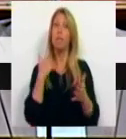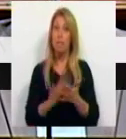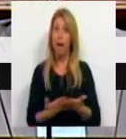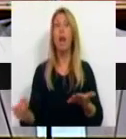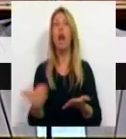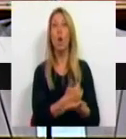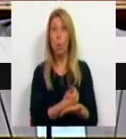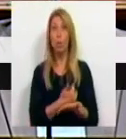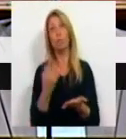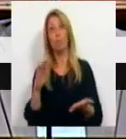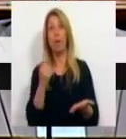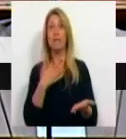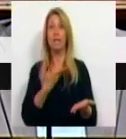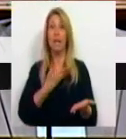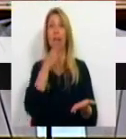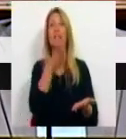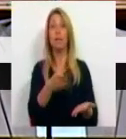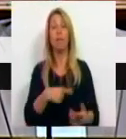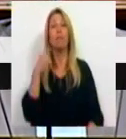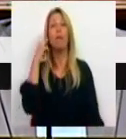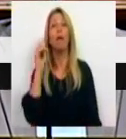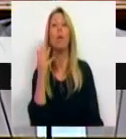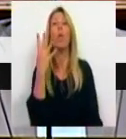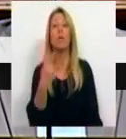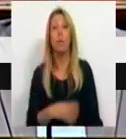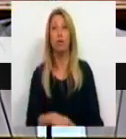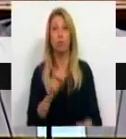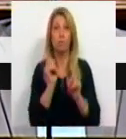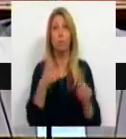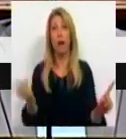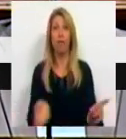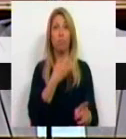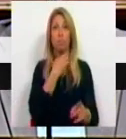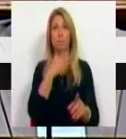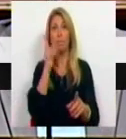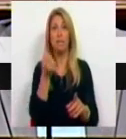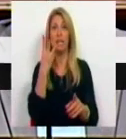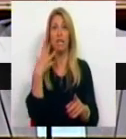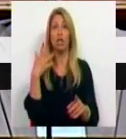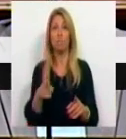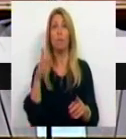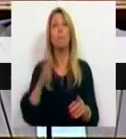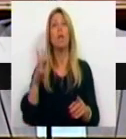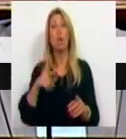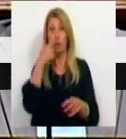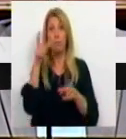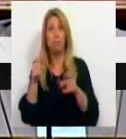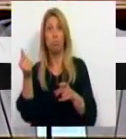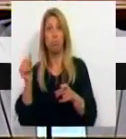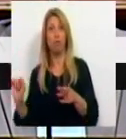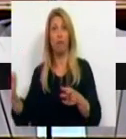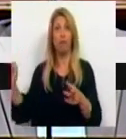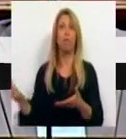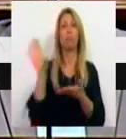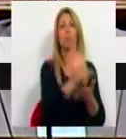na altura o PSD. 4 anos depois, o BANIF estava falido, foi preciso pôr 3 mil milhões dos contribuintes. O BCP